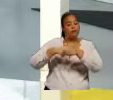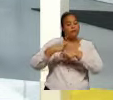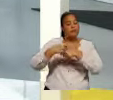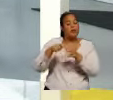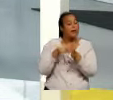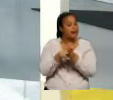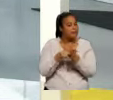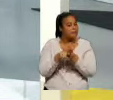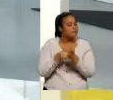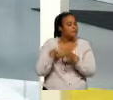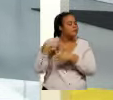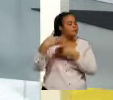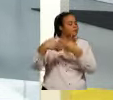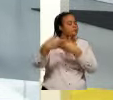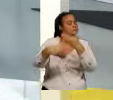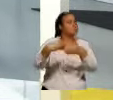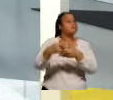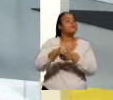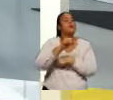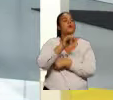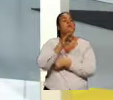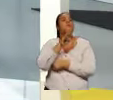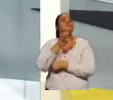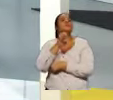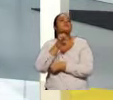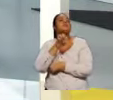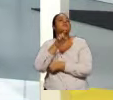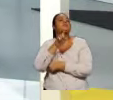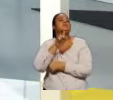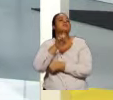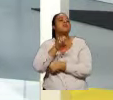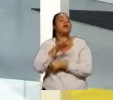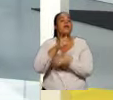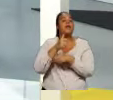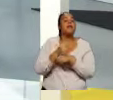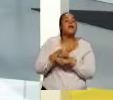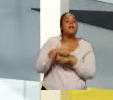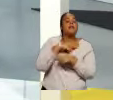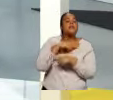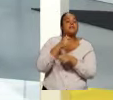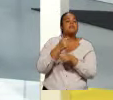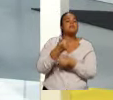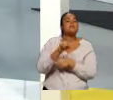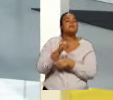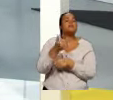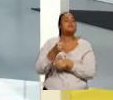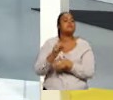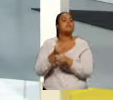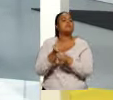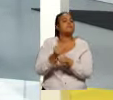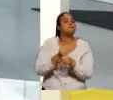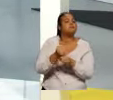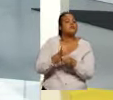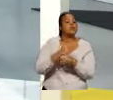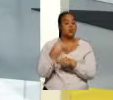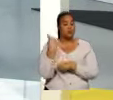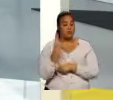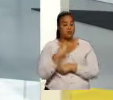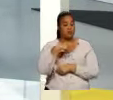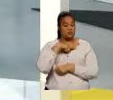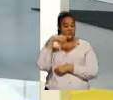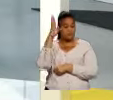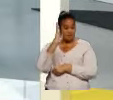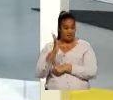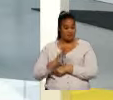o censo ibge conta a população do brasil de dez em dez anos então somos um país populoso